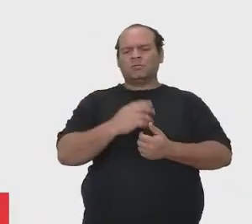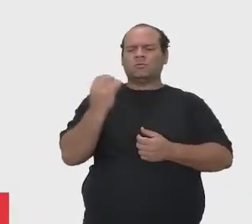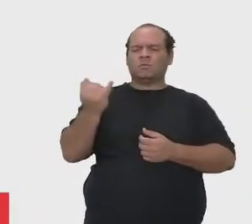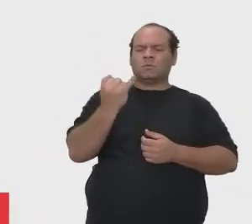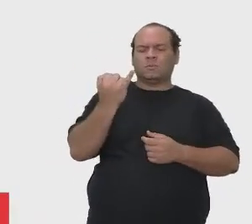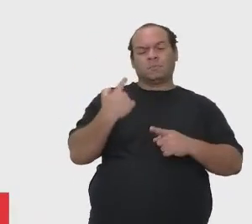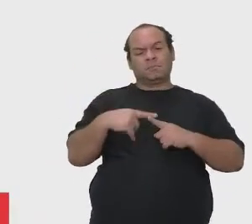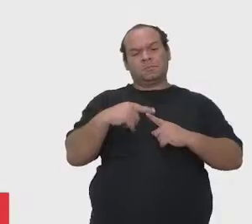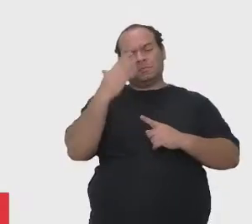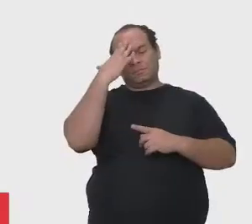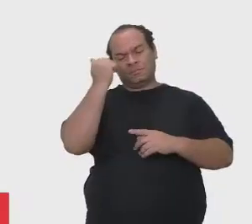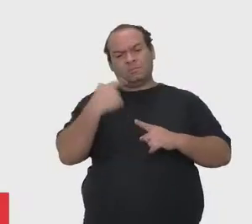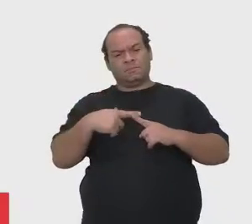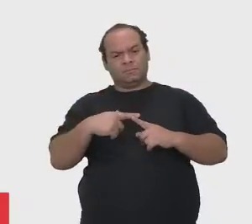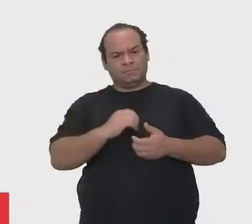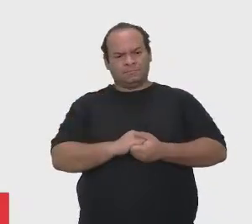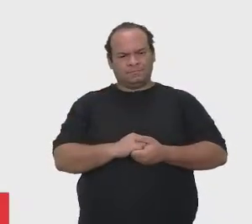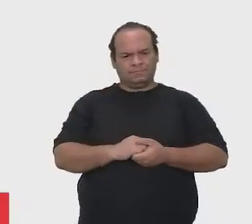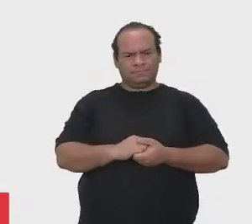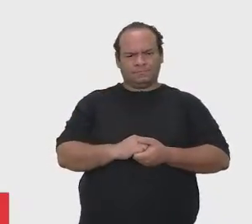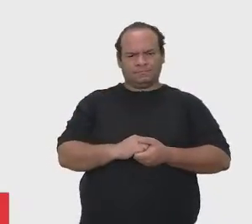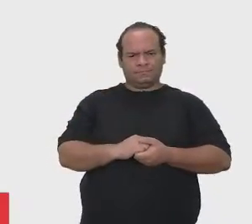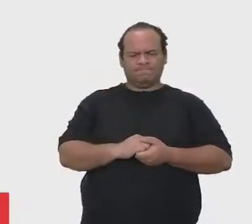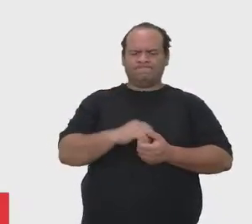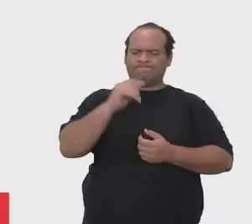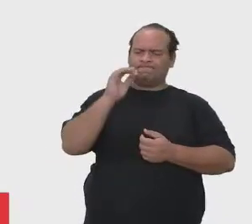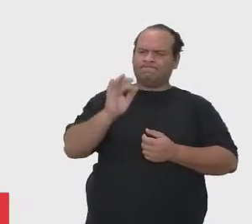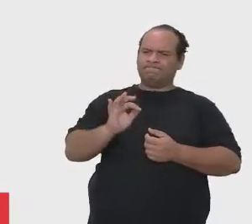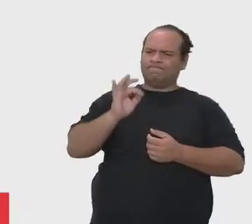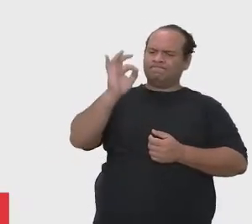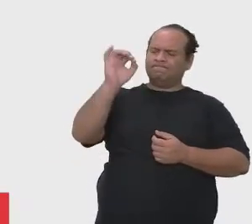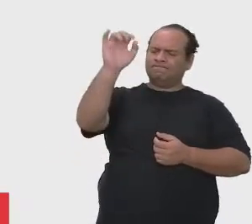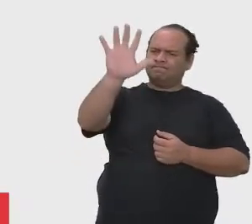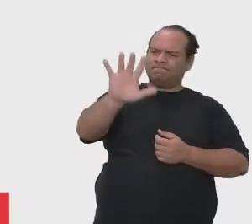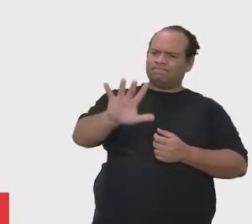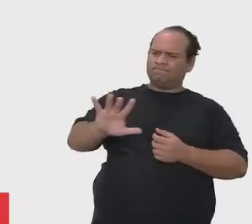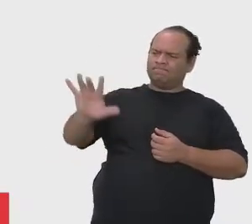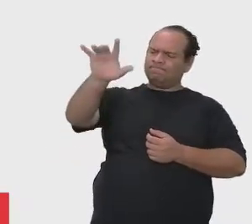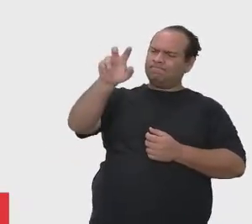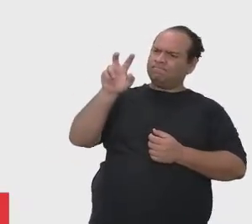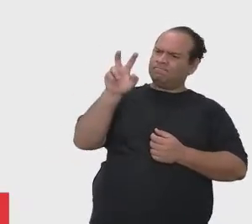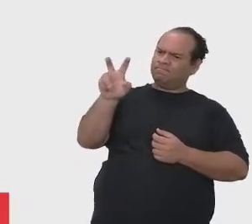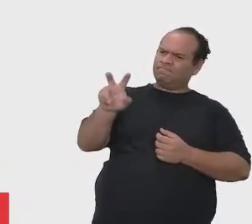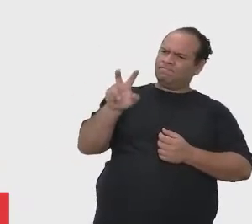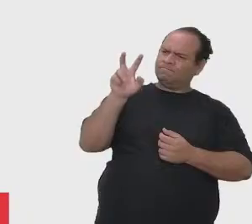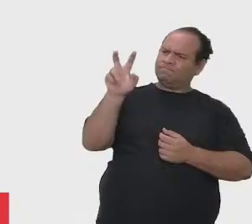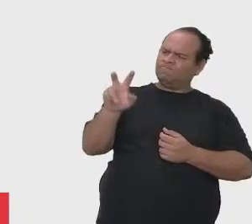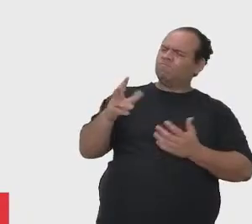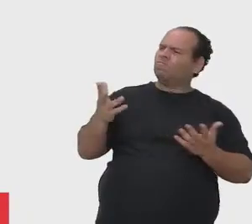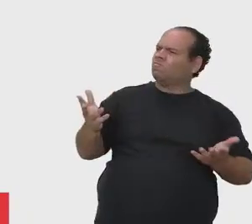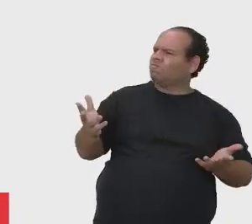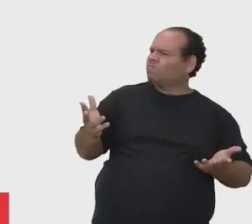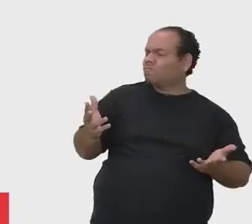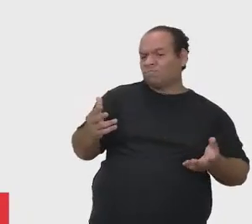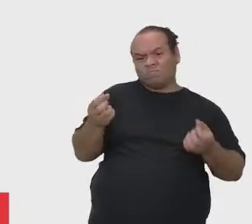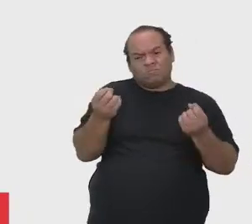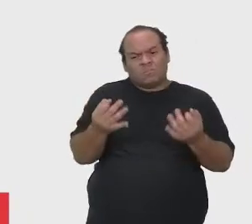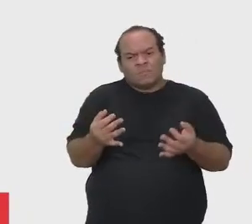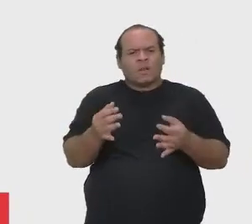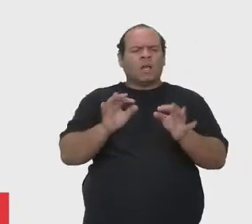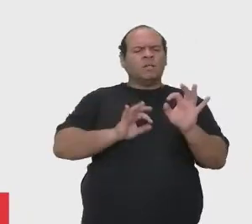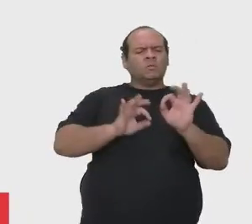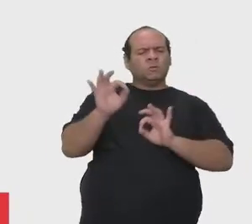interessante, a gente está sabendo? Quando a gente está olhando para o futuro e a gente pensa, poxa, se fala muito na